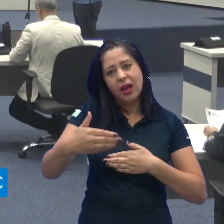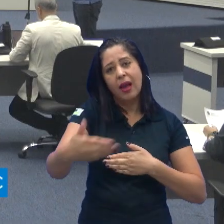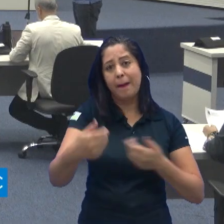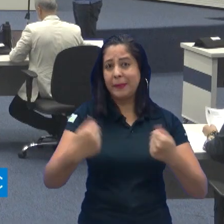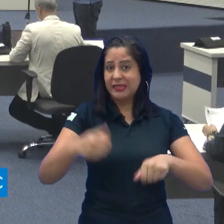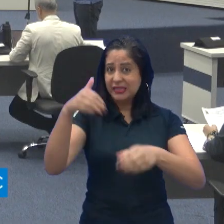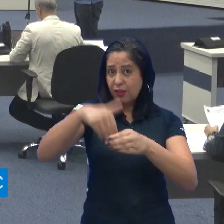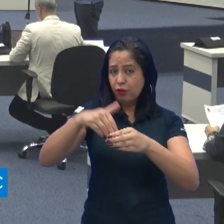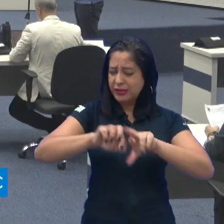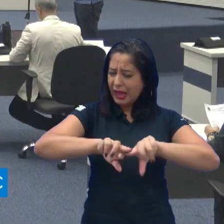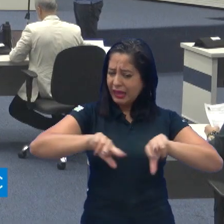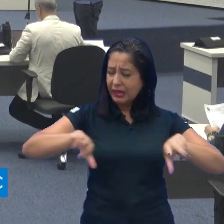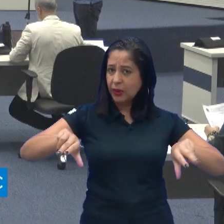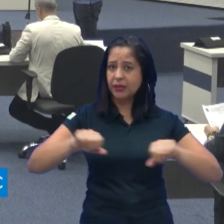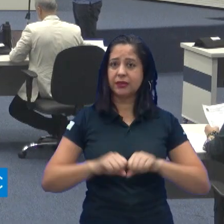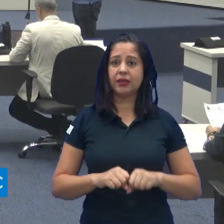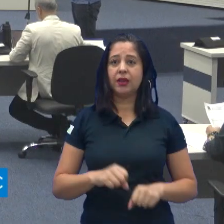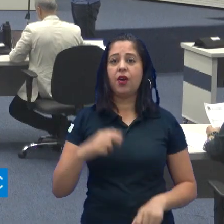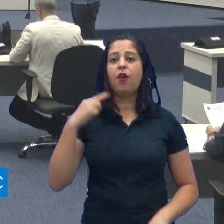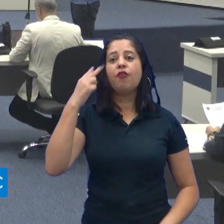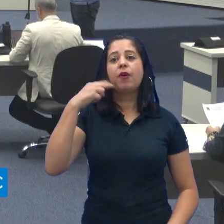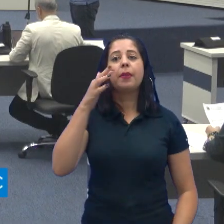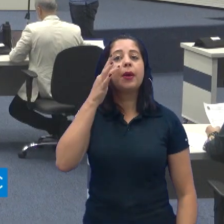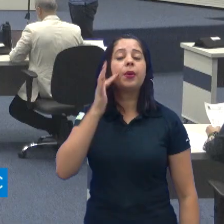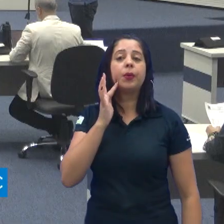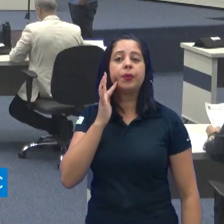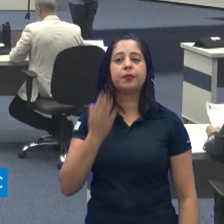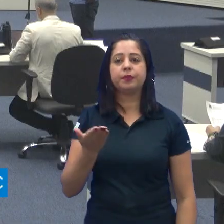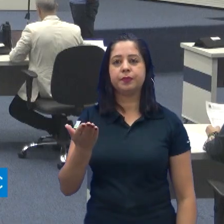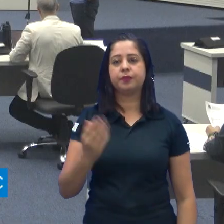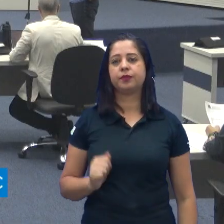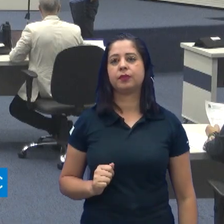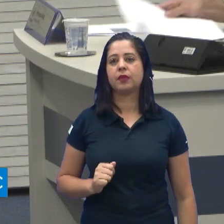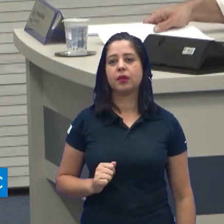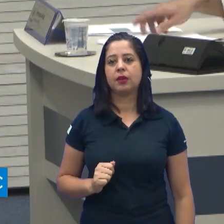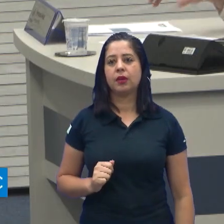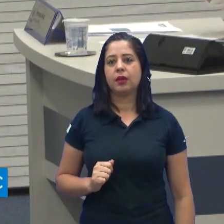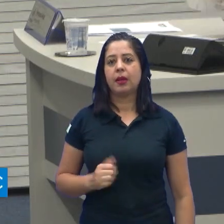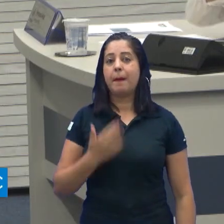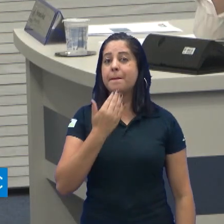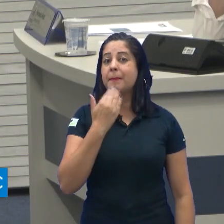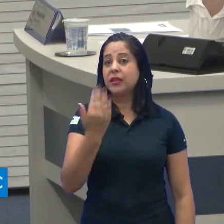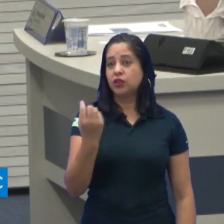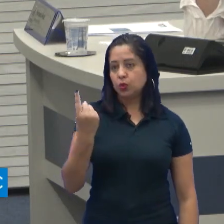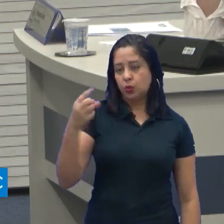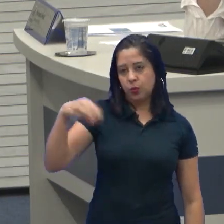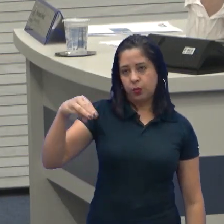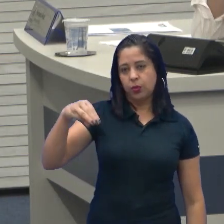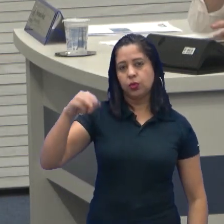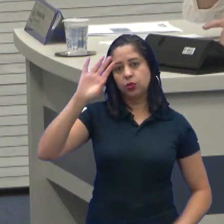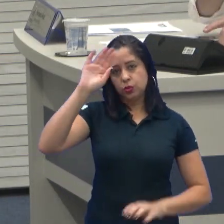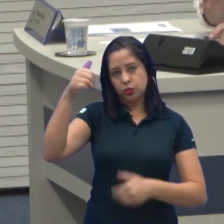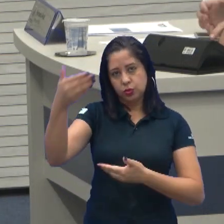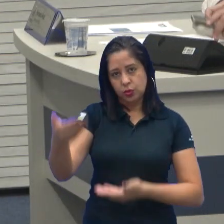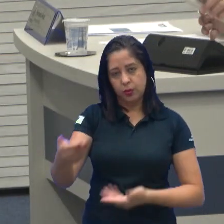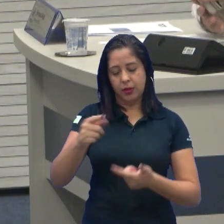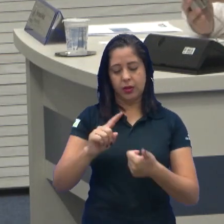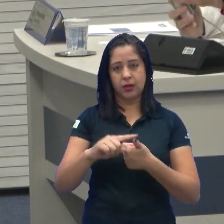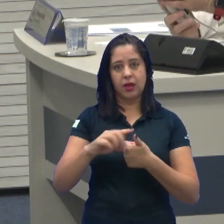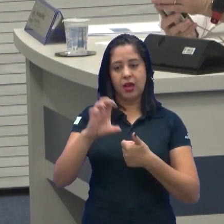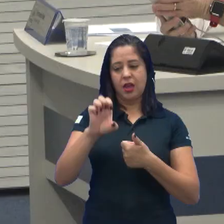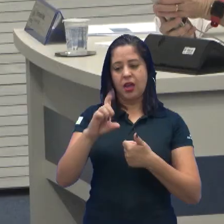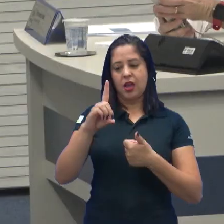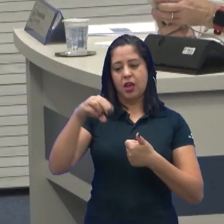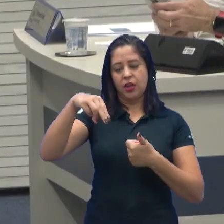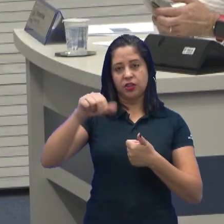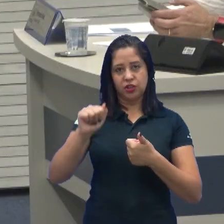Questão de ordem, vereador Fabão Zagueiro. Boa tarde, senhor presidente. Senhor presidente, gostaria também de pedir 1 minuto de silêncio para a senhora Edna Dias